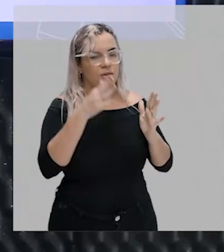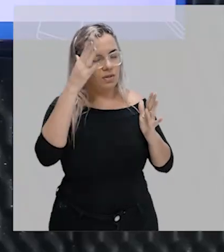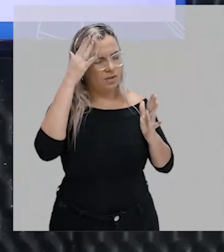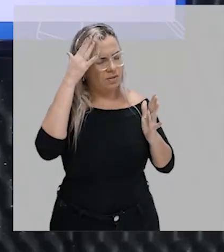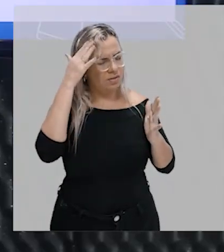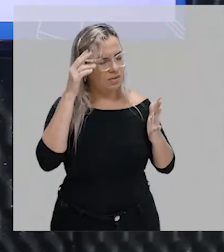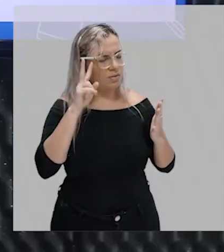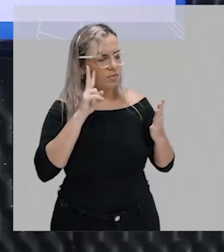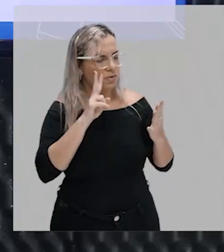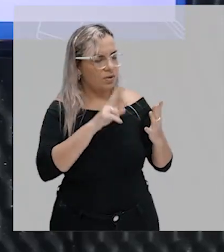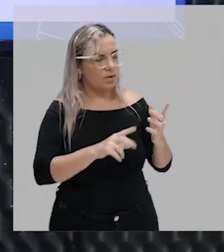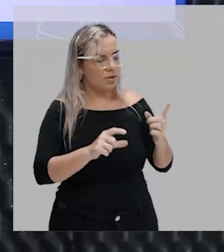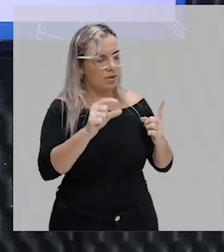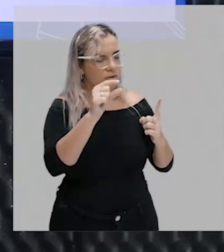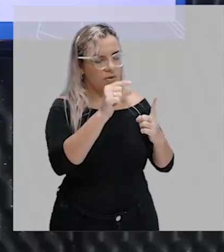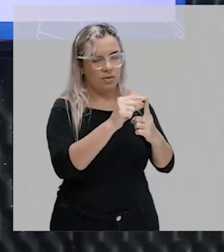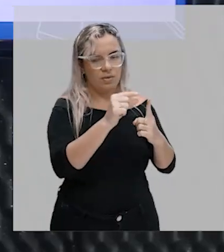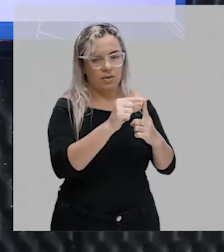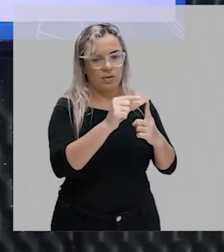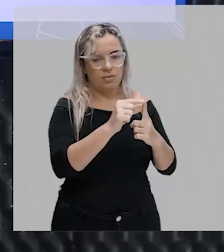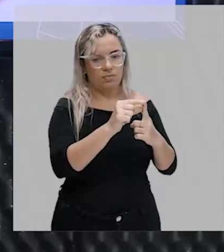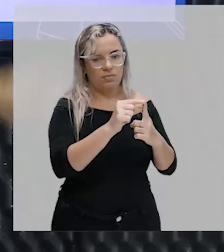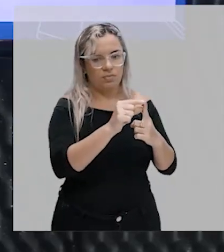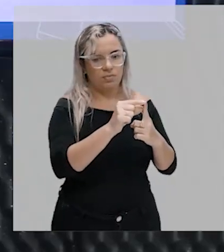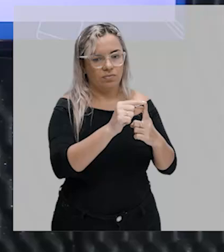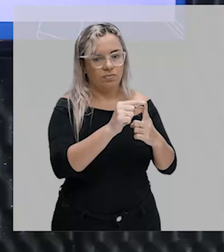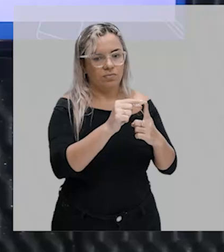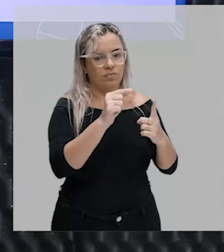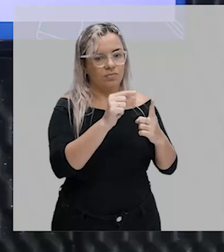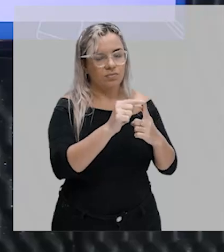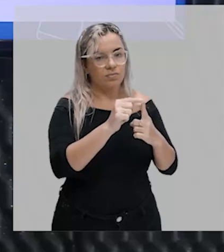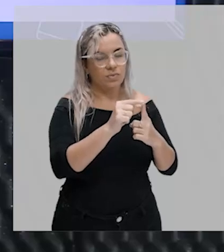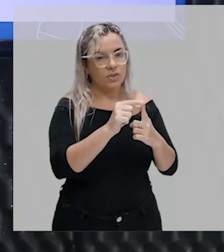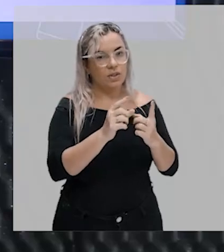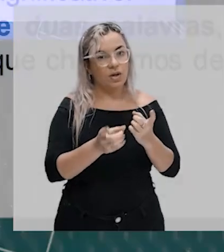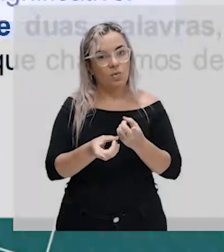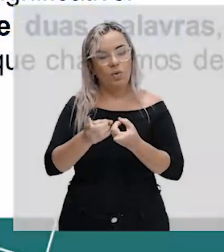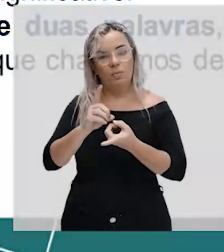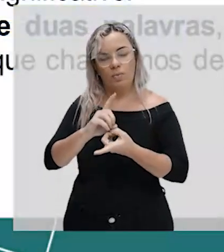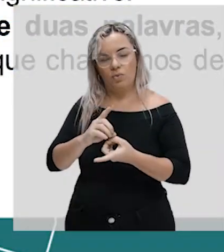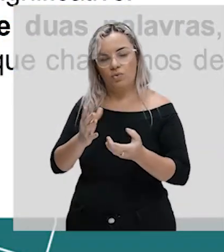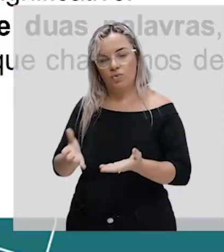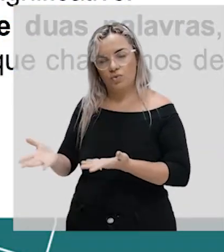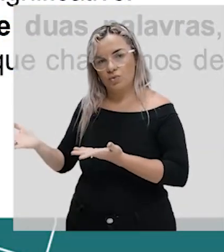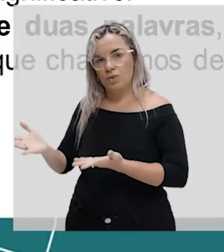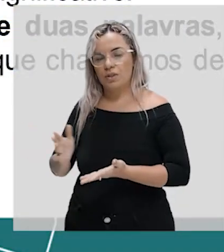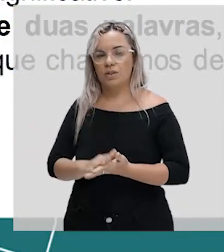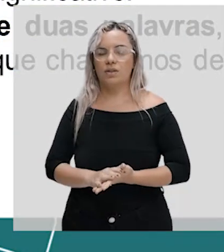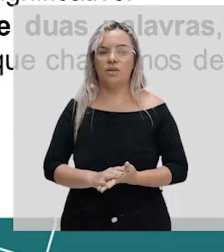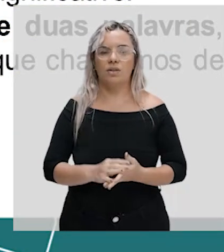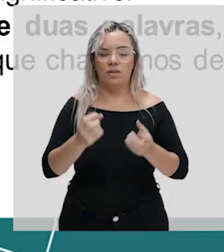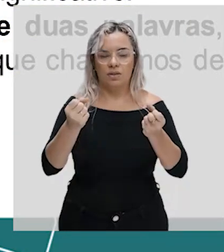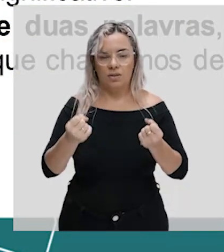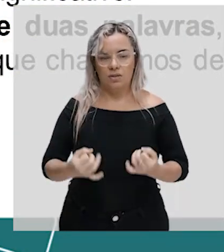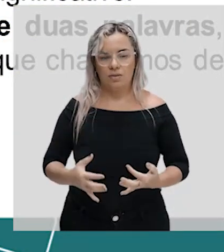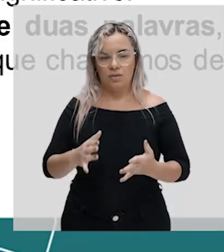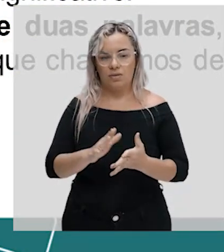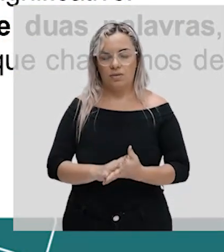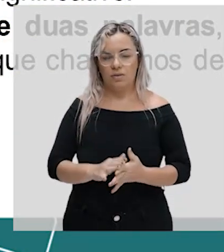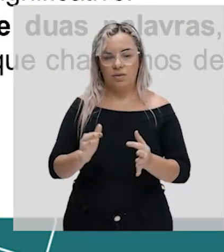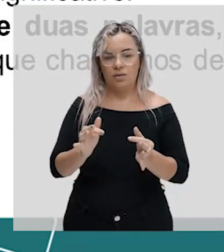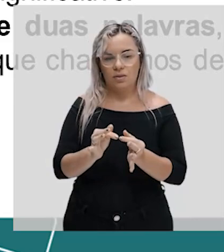uma decodificação. E aqui eu falei descodificação, é justamente o contrário, tá bom? O que é a sintaxe